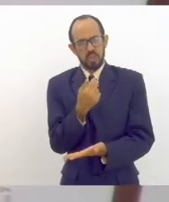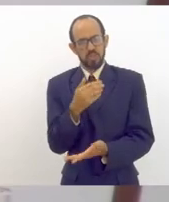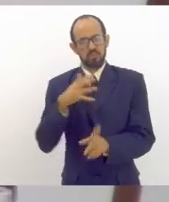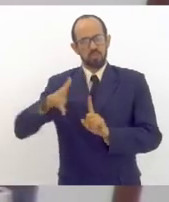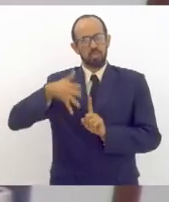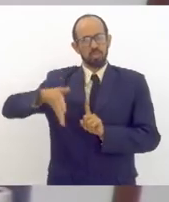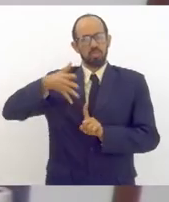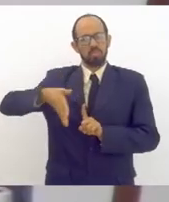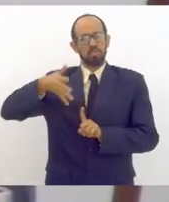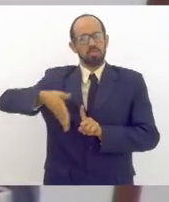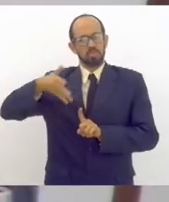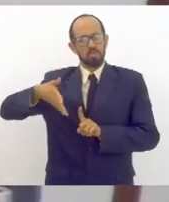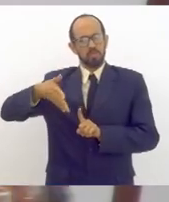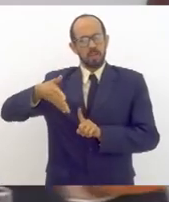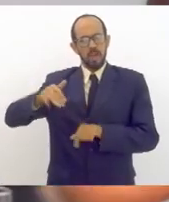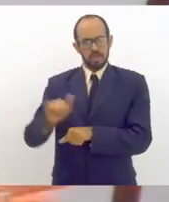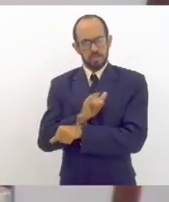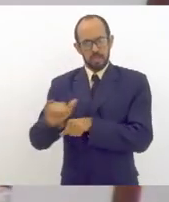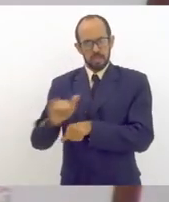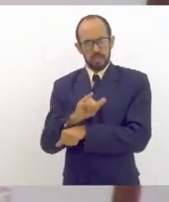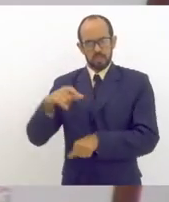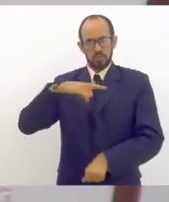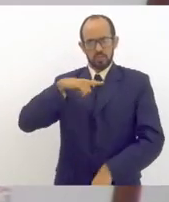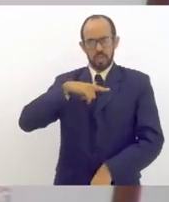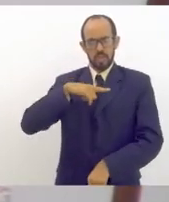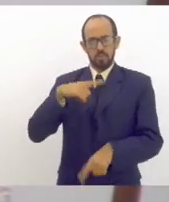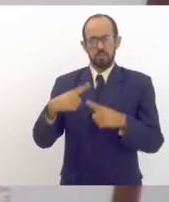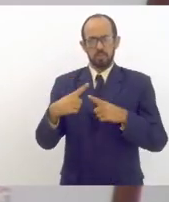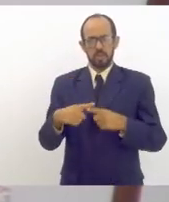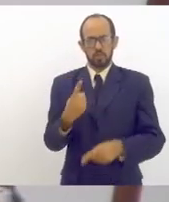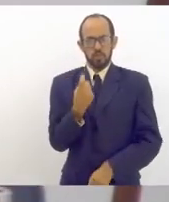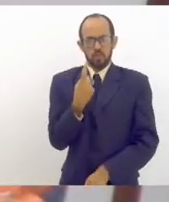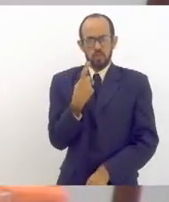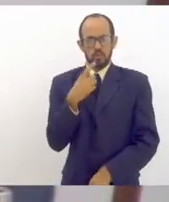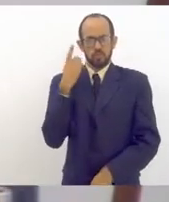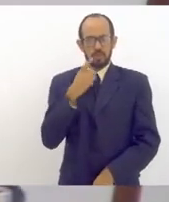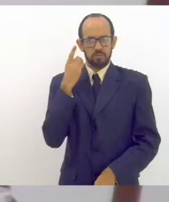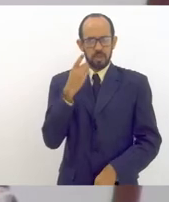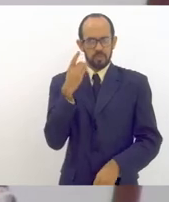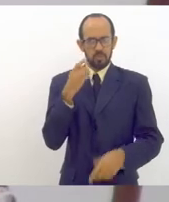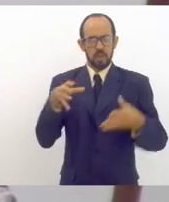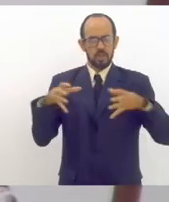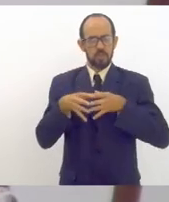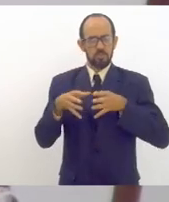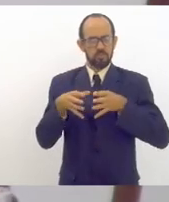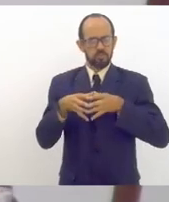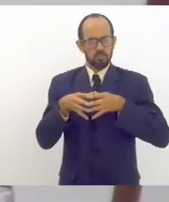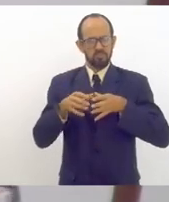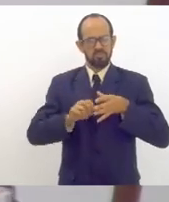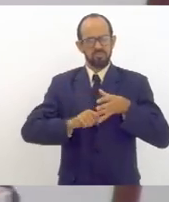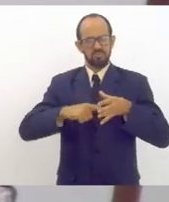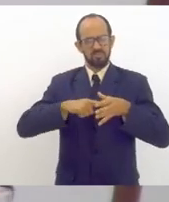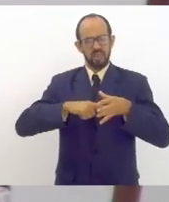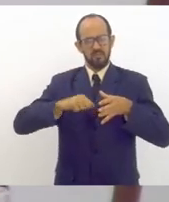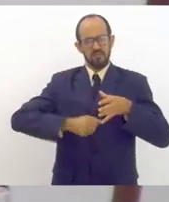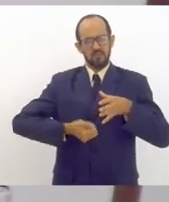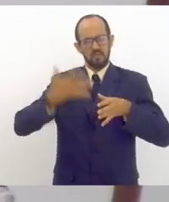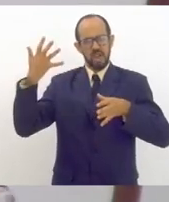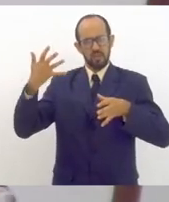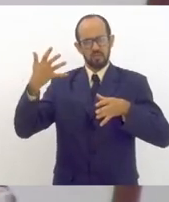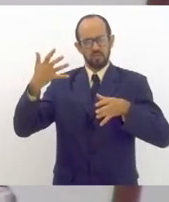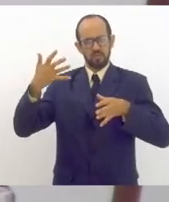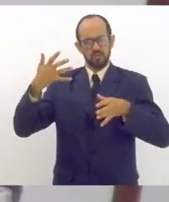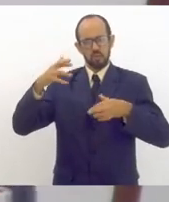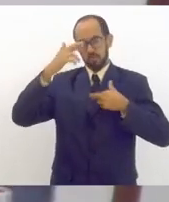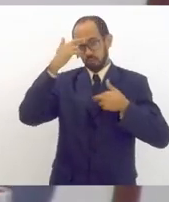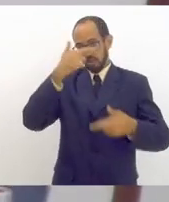eu tenho eu eu tô vendo que eu sou o único Deputado que tá aqui a comissão tem vários com todo respeito aos deputados da comissão